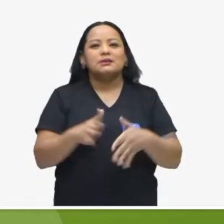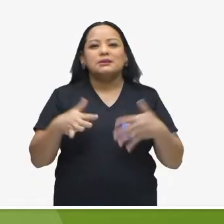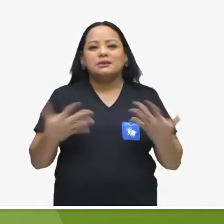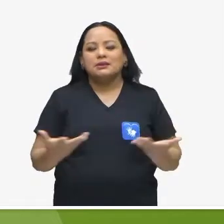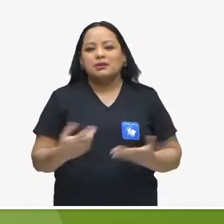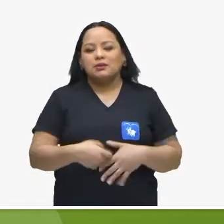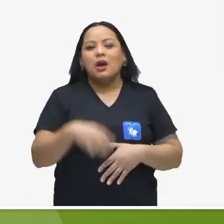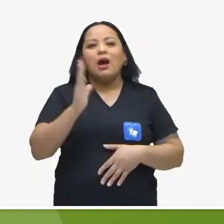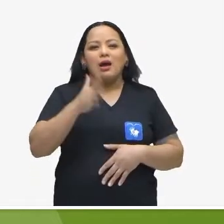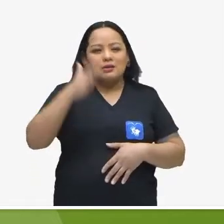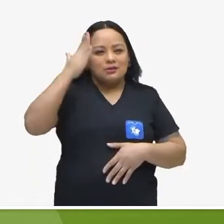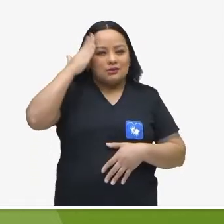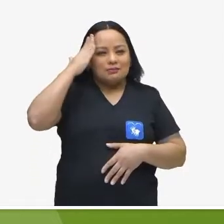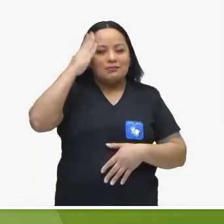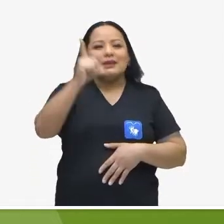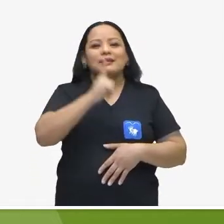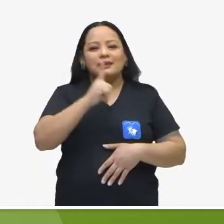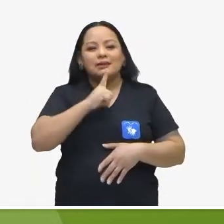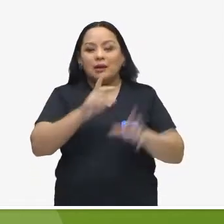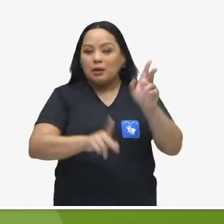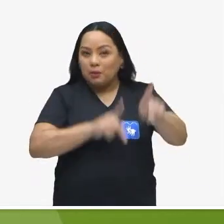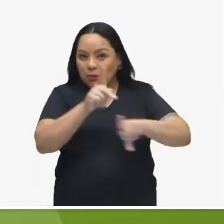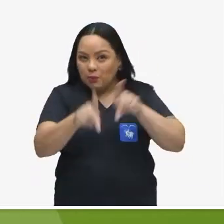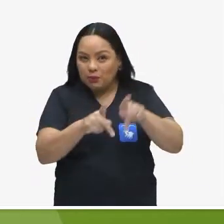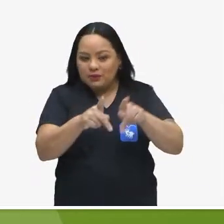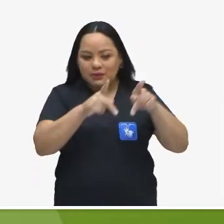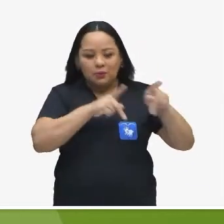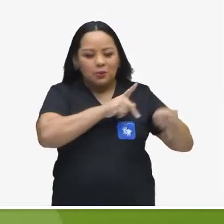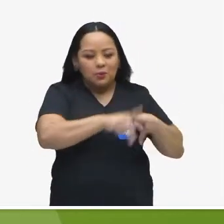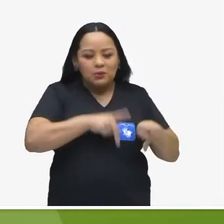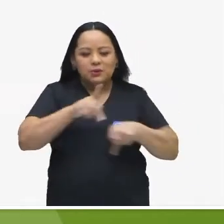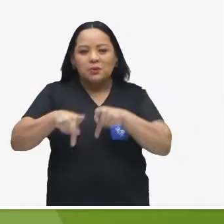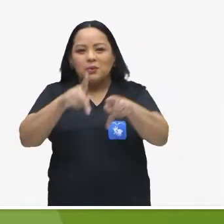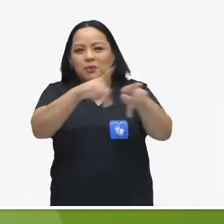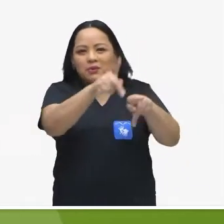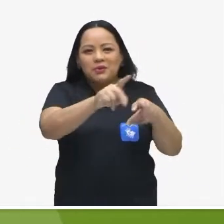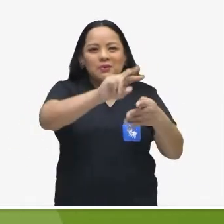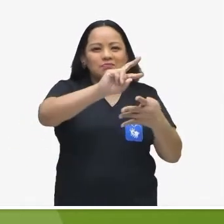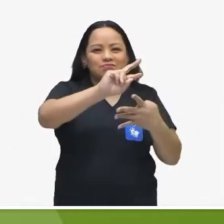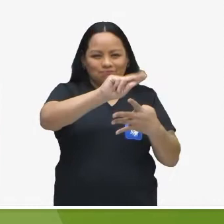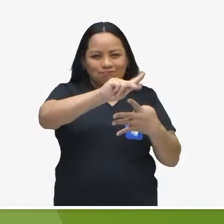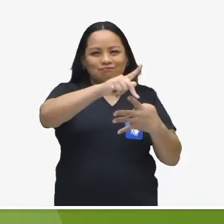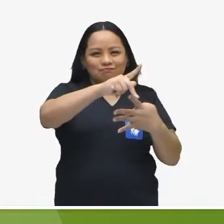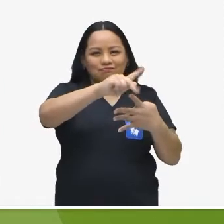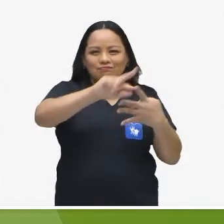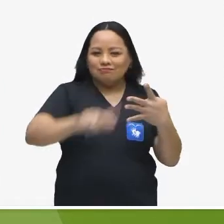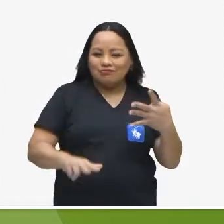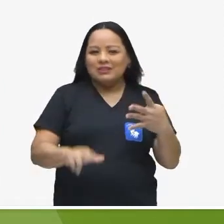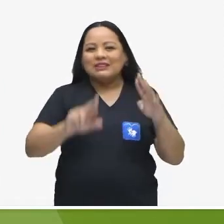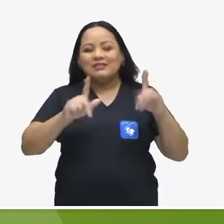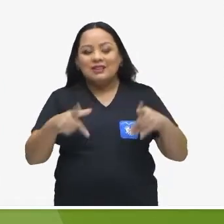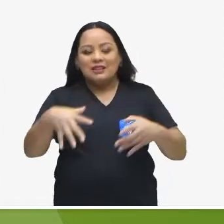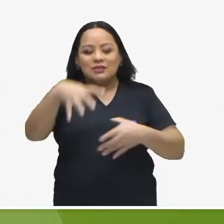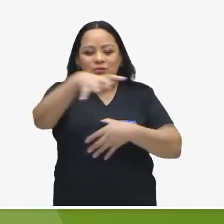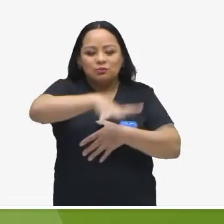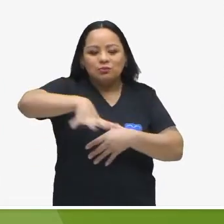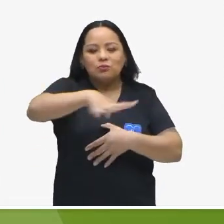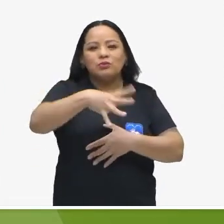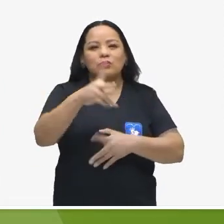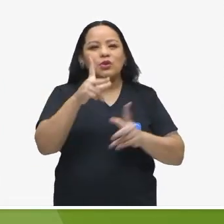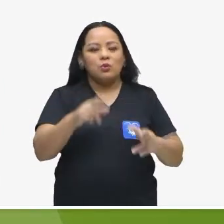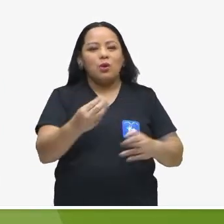já tenho populações de espécies diferentes dentro de um mesmo ambiente. Quando eu